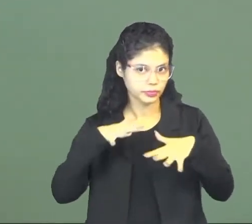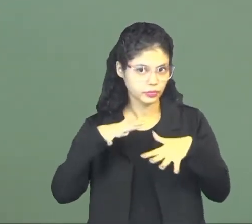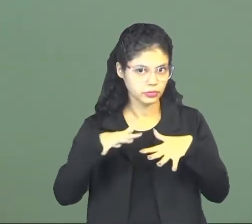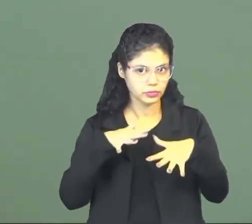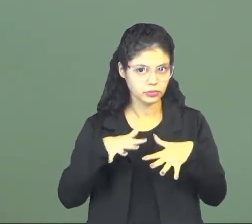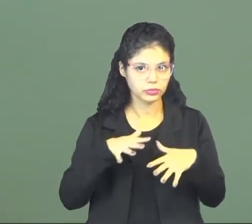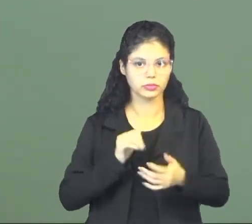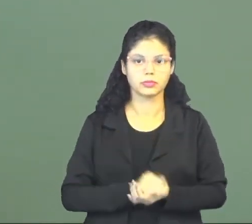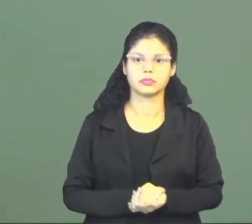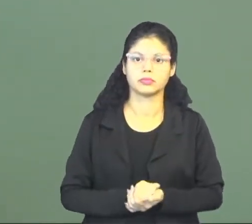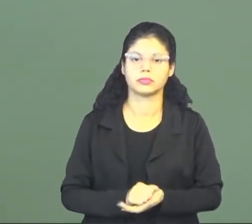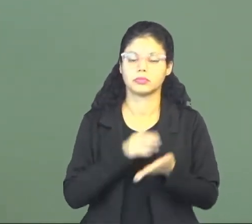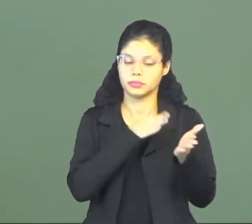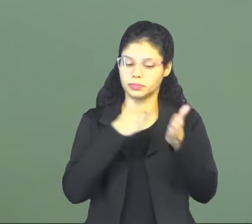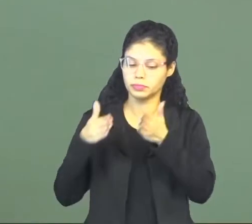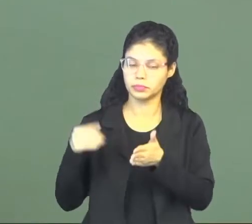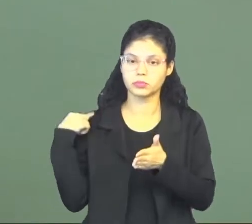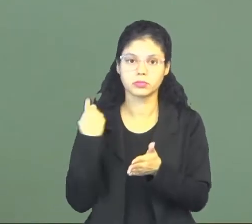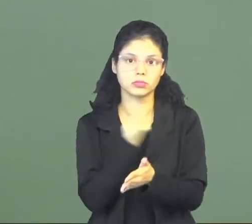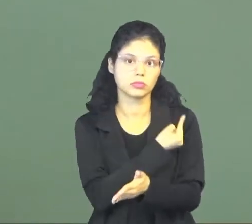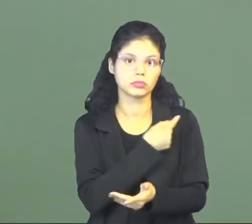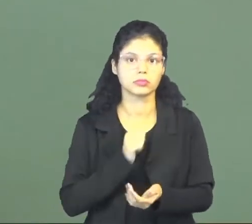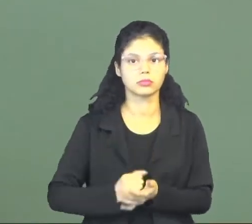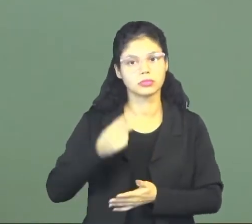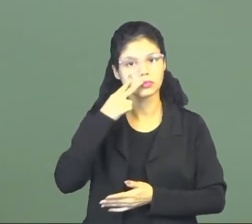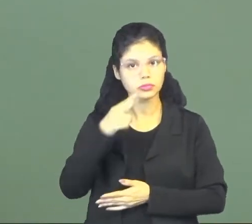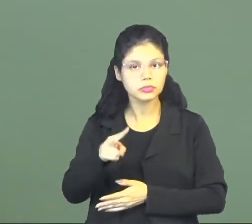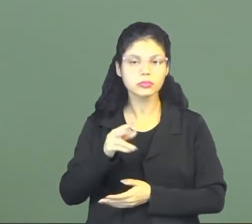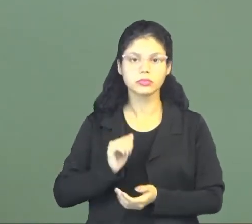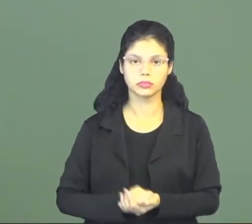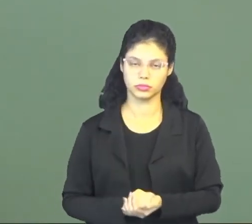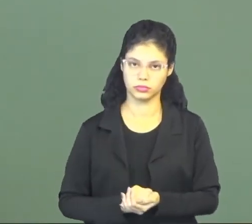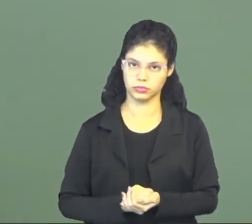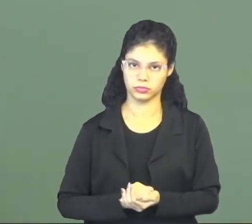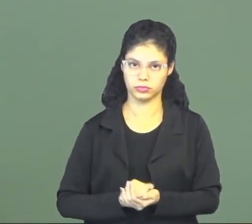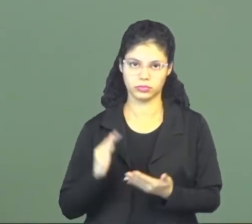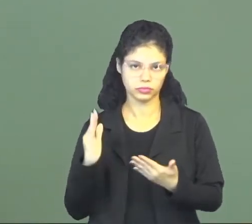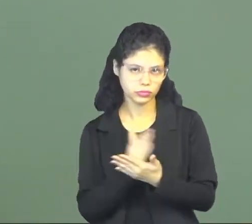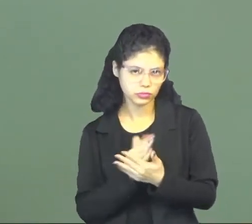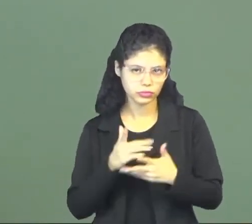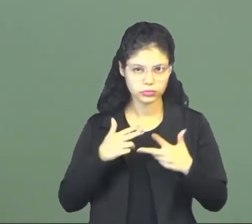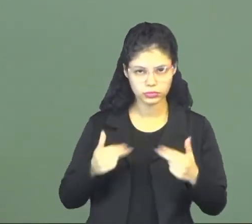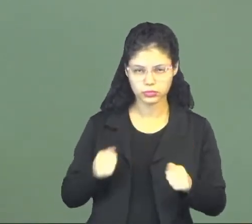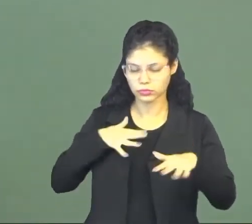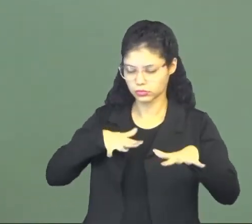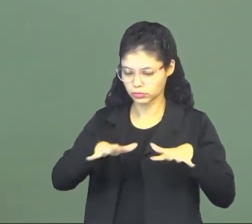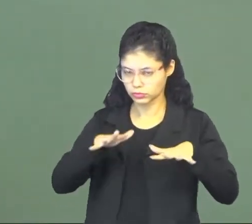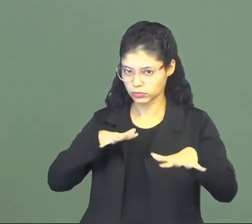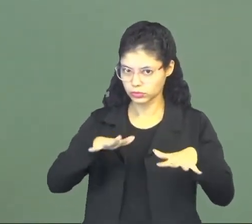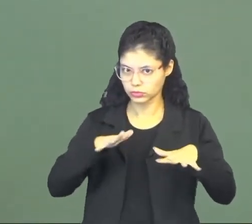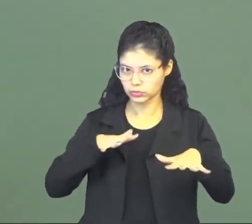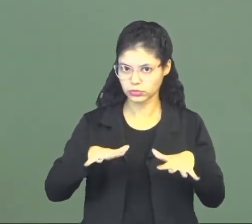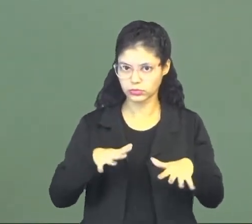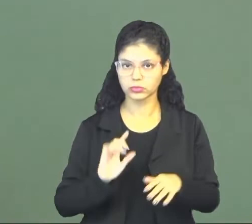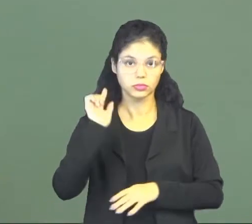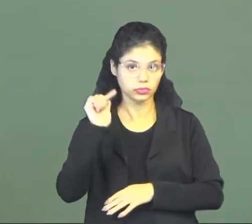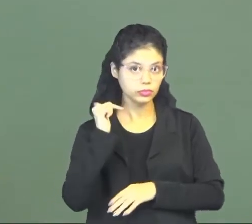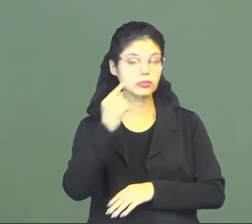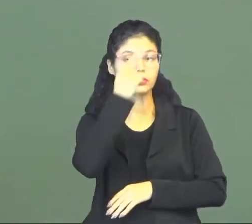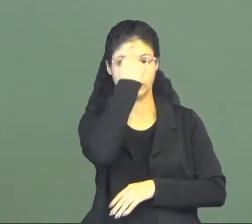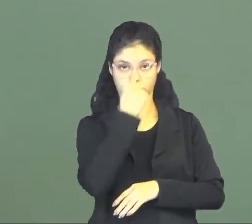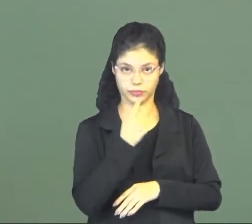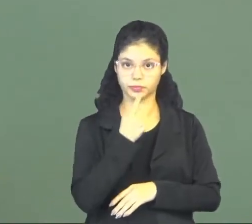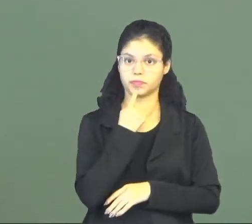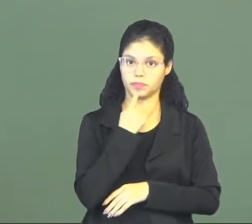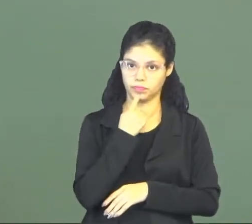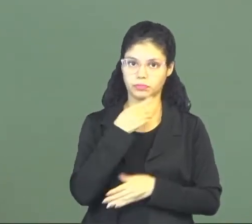movimento, né? A partir do momento que nós vemos, que você vê algo se movimentando, aquela imagem